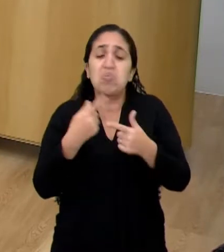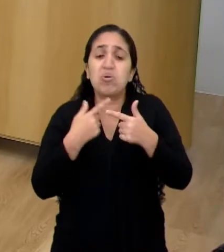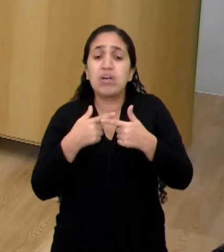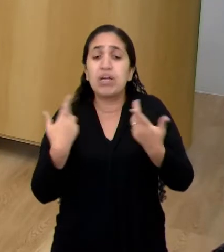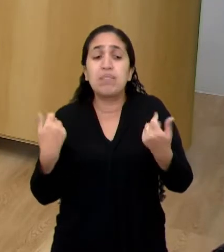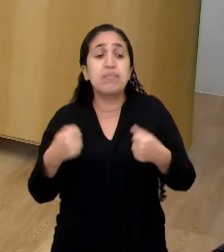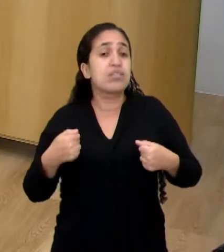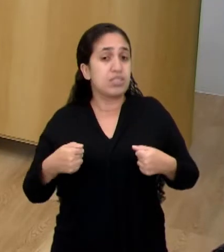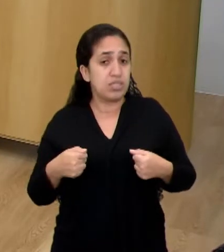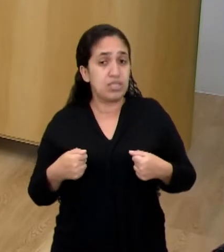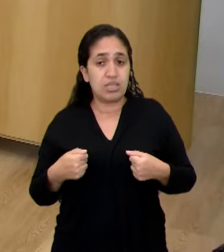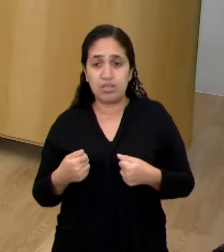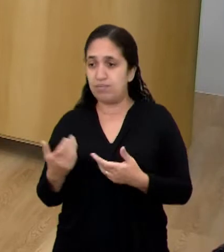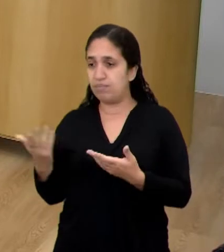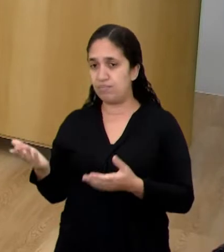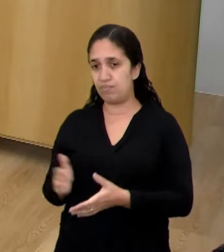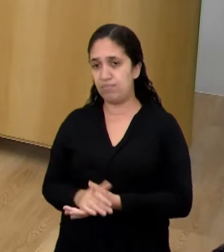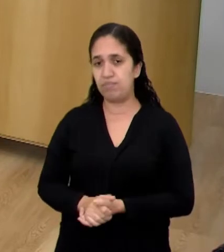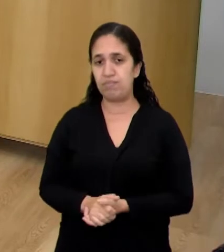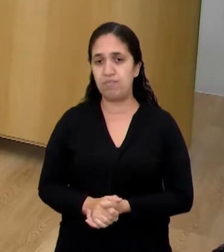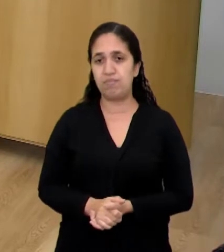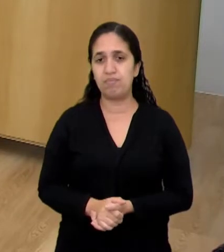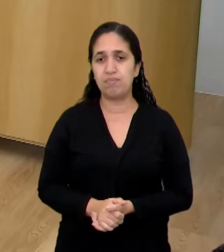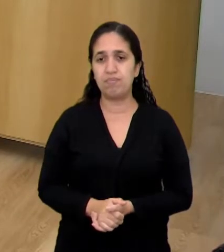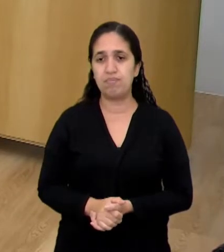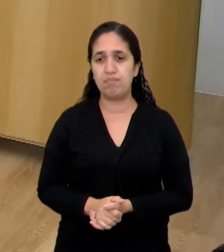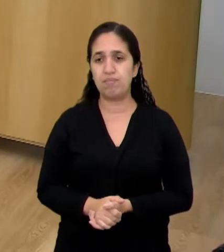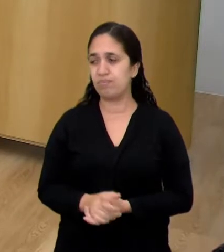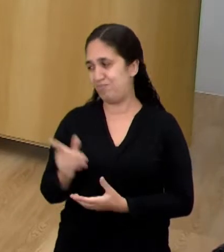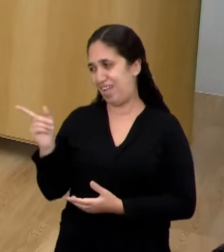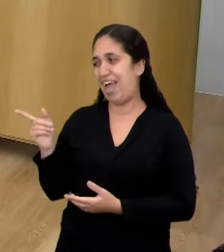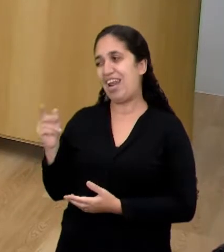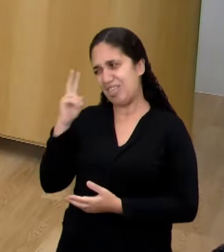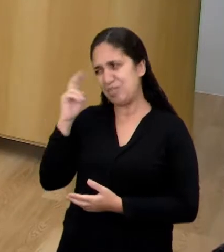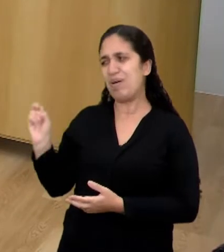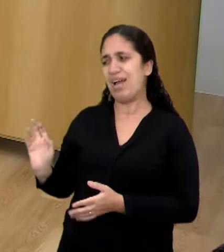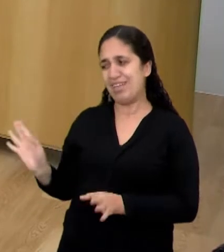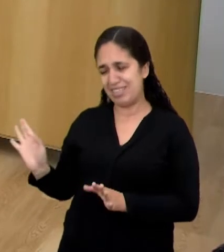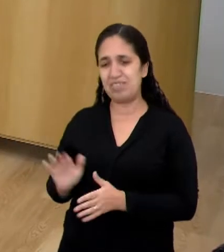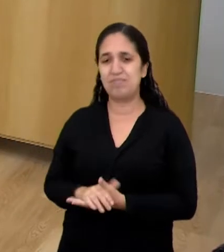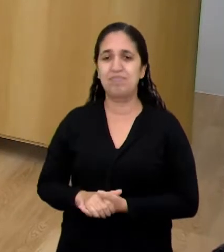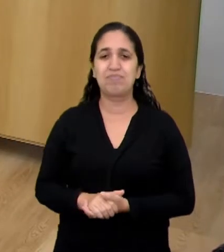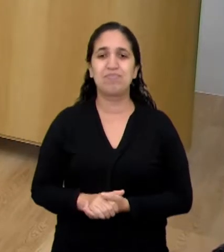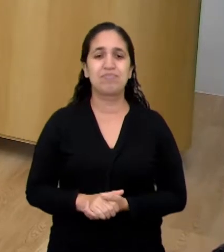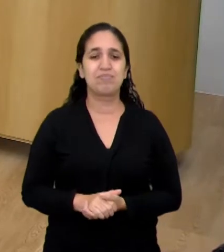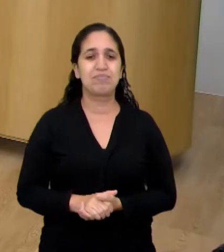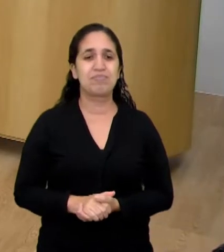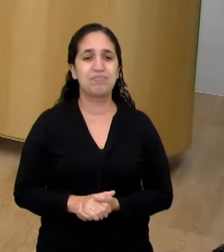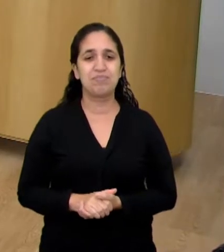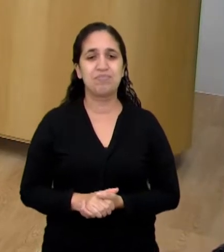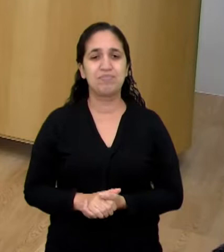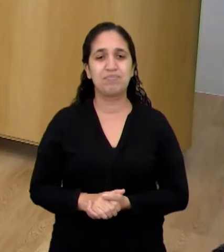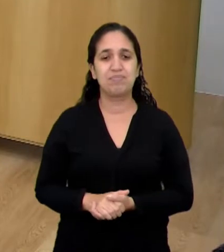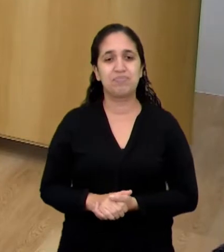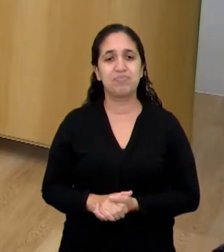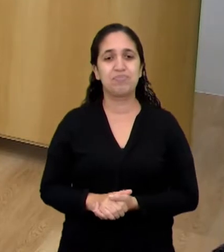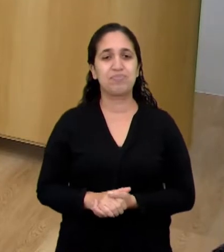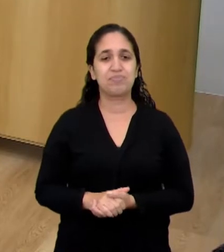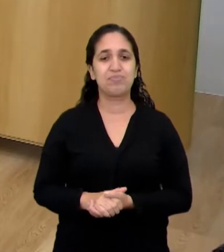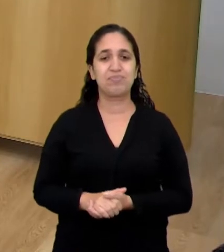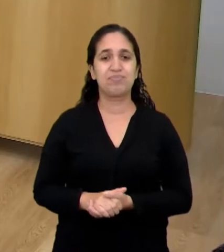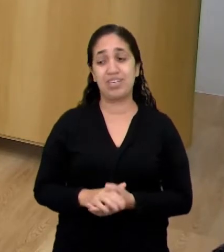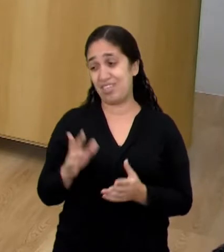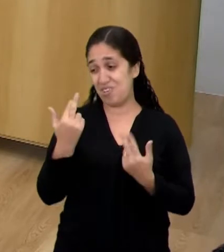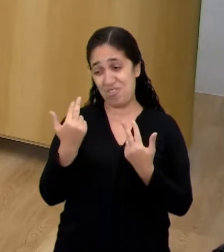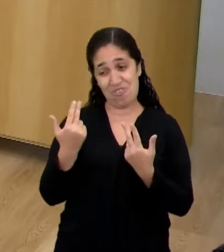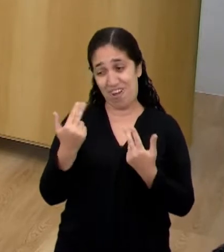isso? Deixar para a Silene começar, que ela é meio expert nesse assunto, né? A Silene vai começar então? Beleza. Bom, tá igualzinho sala de